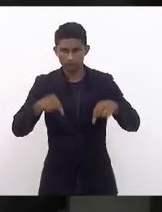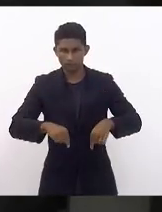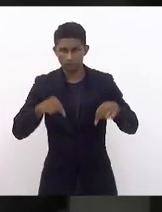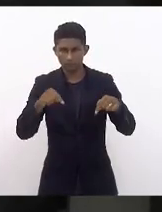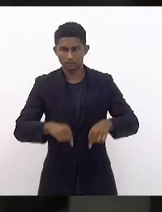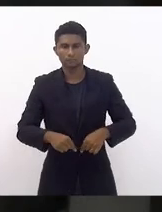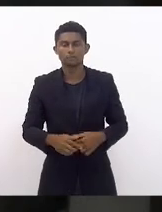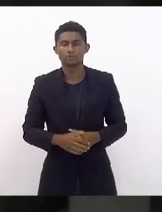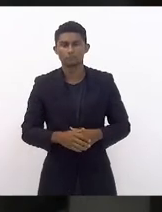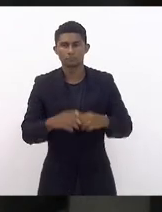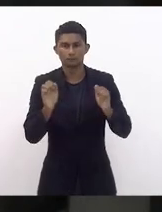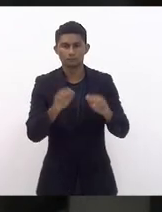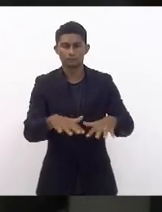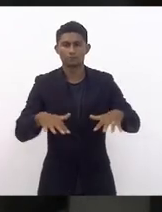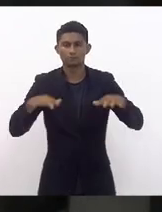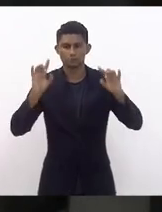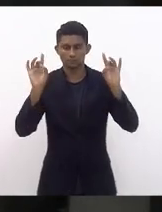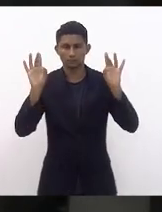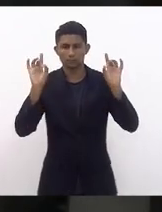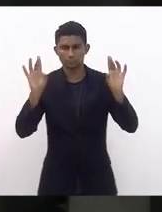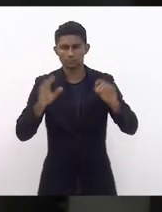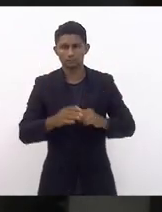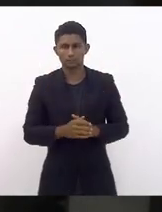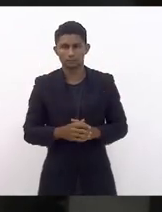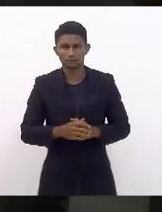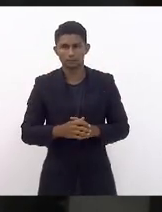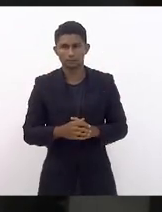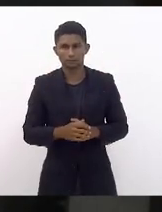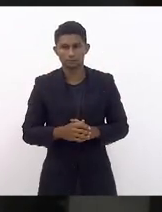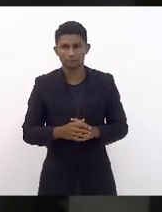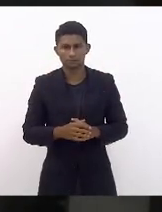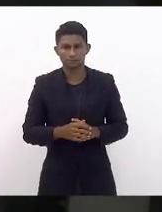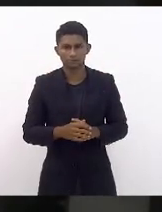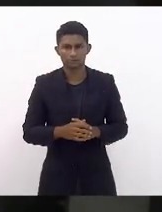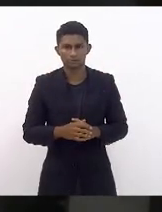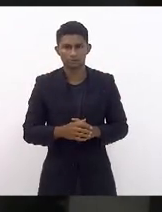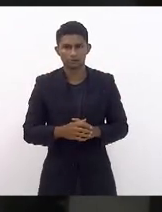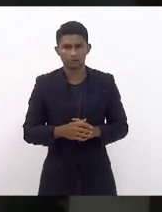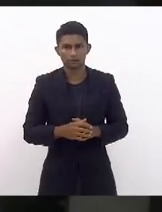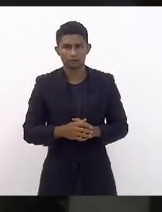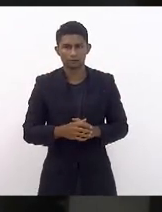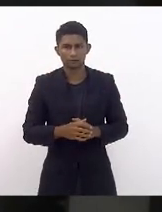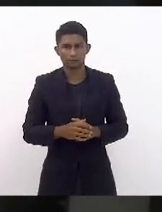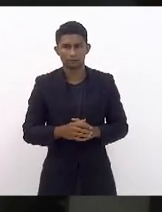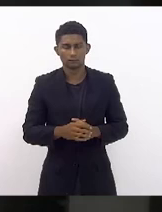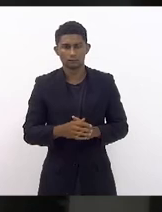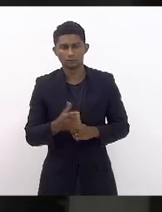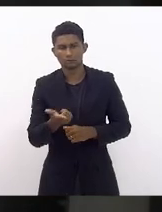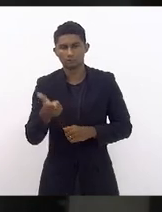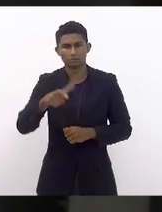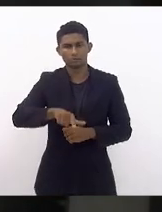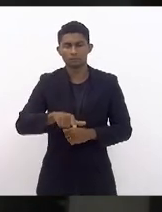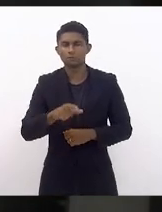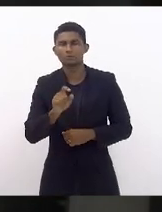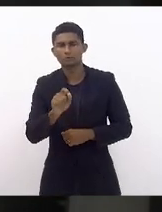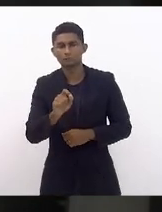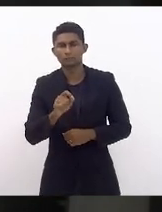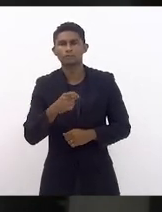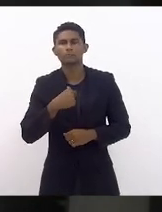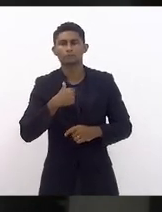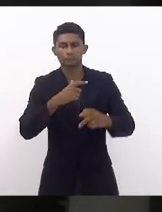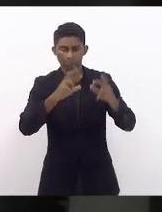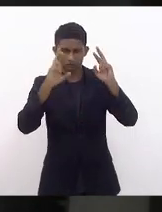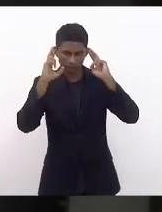esta sessão solene. Gostaria de reiterar o meu respeito